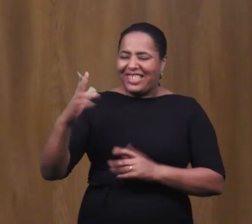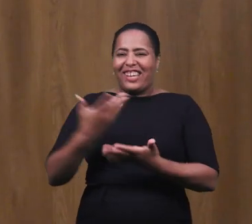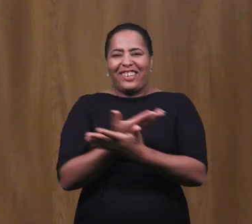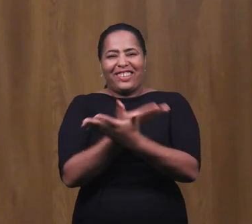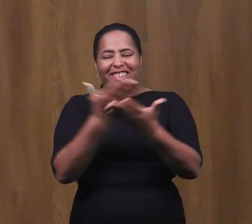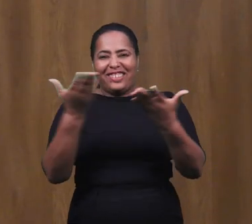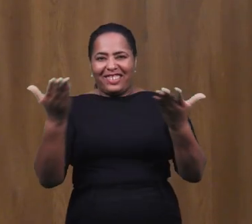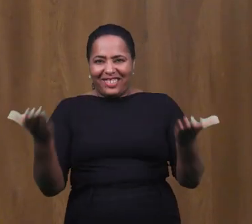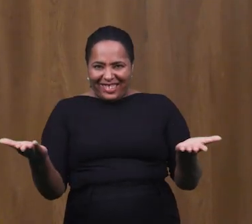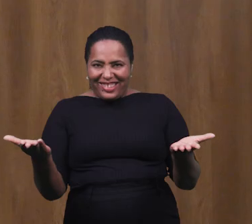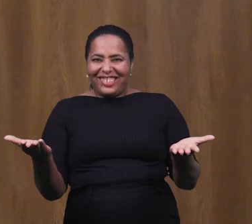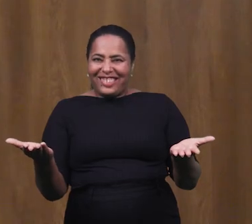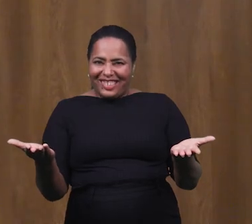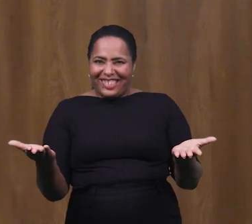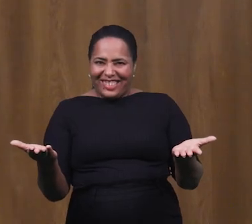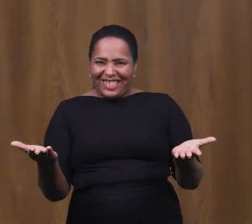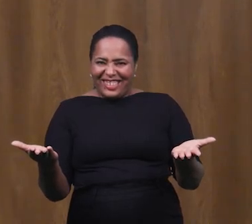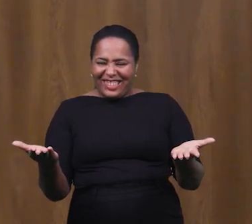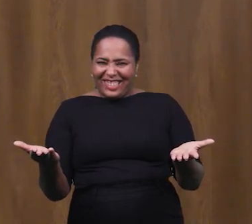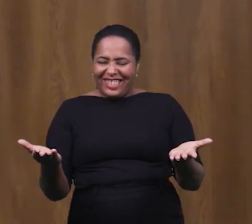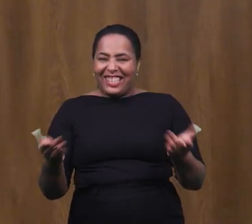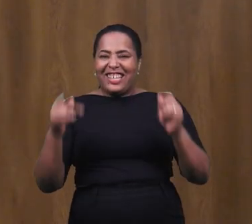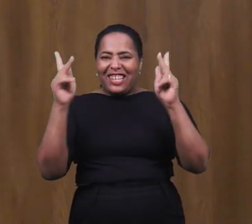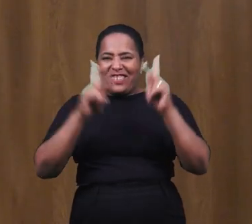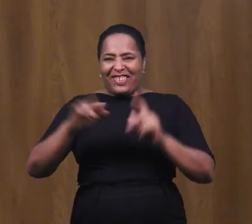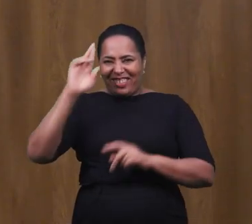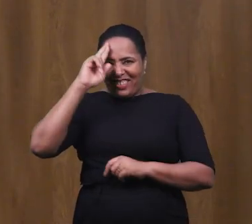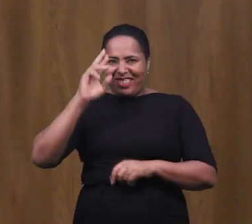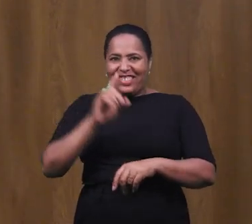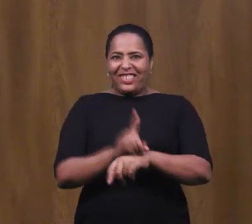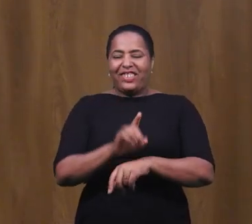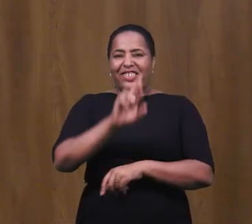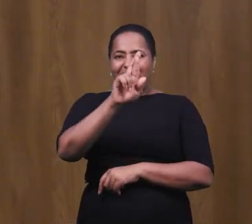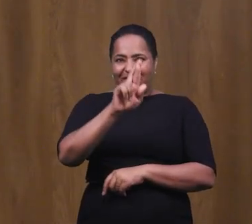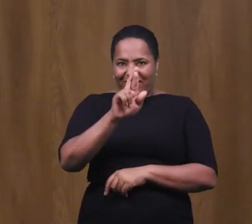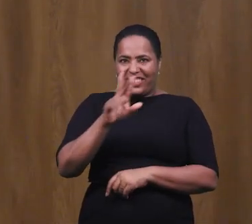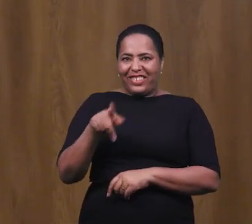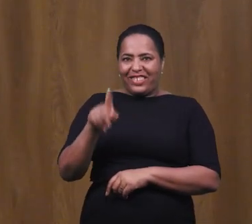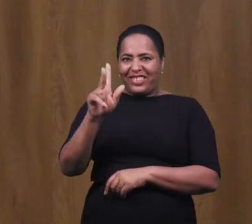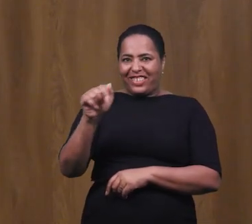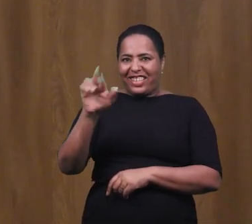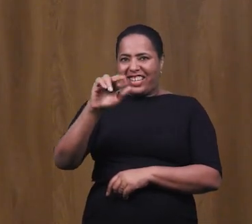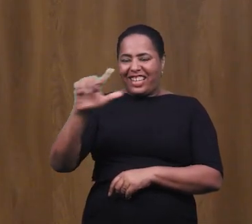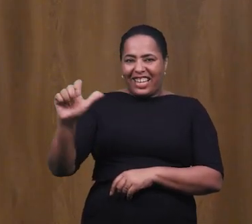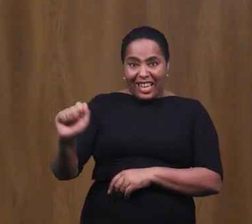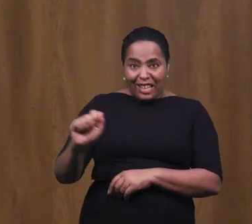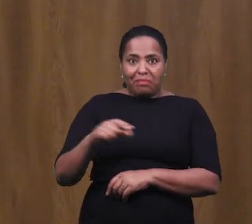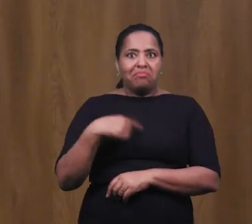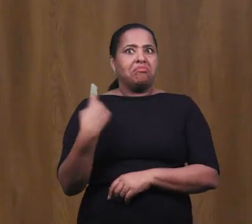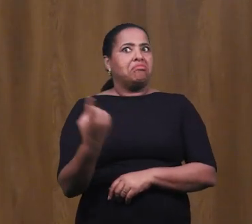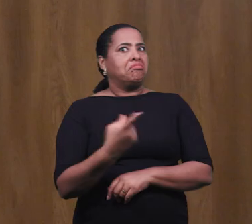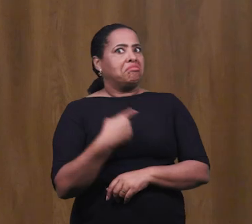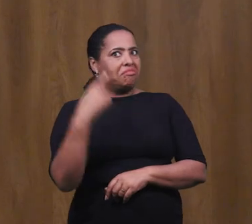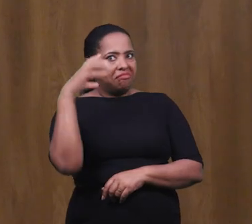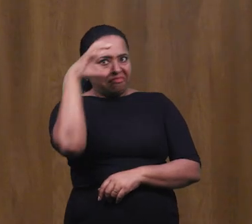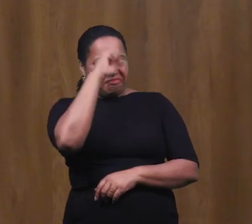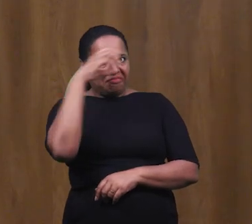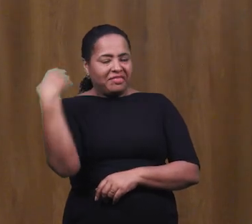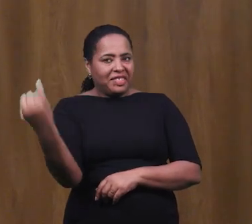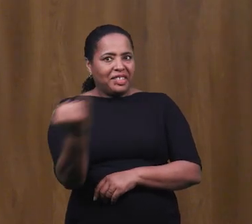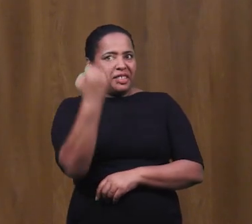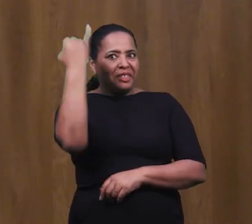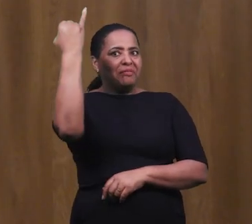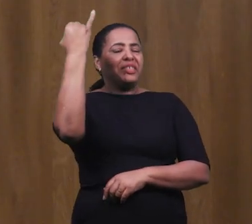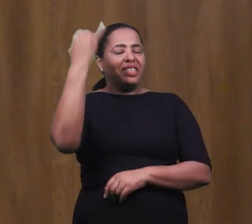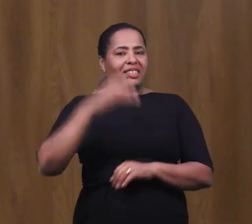irmãos, a paz do Senhor, doutora Carla. Nossa, nós aprendemos muitas coisas importantes e essenciais, né?